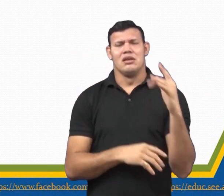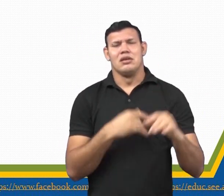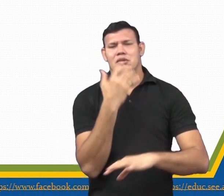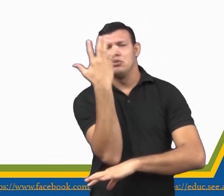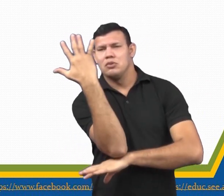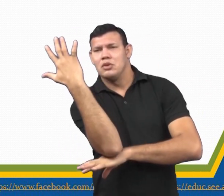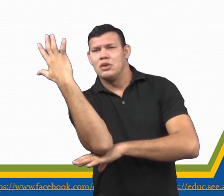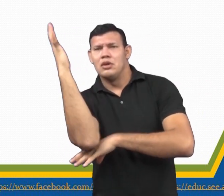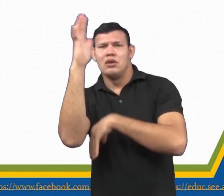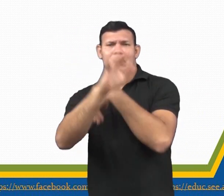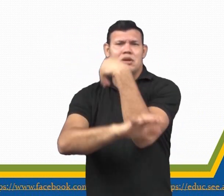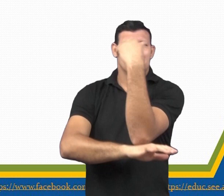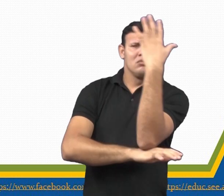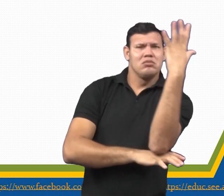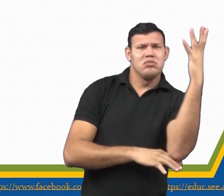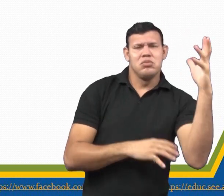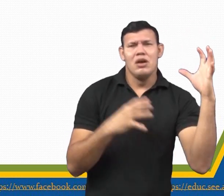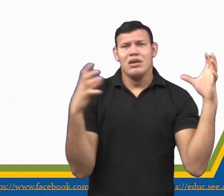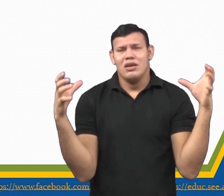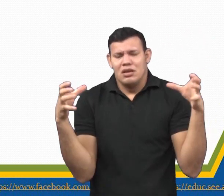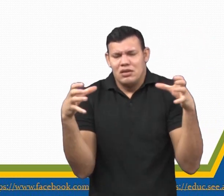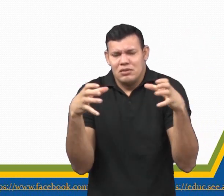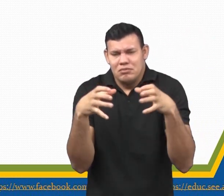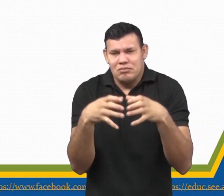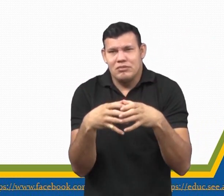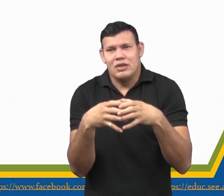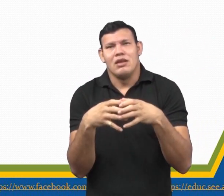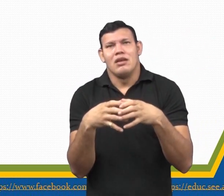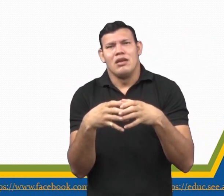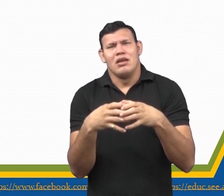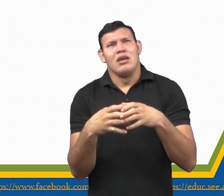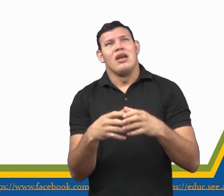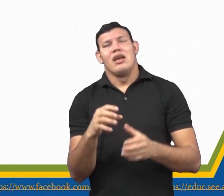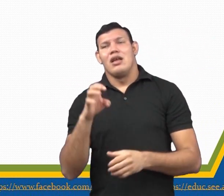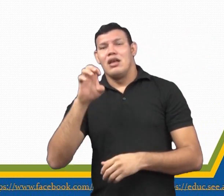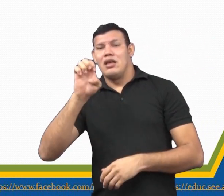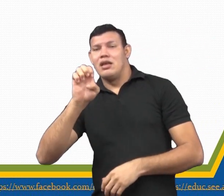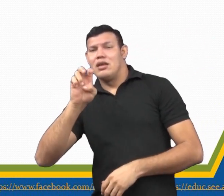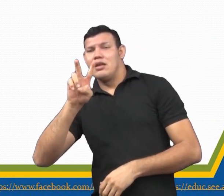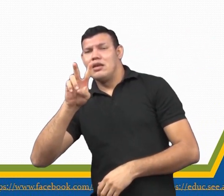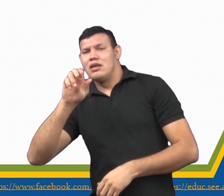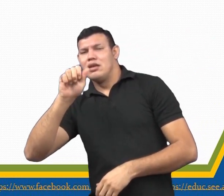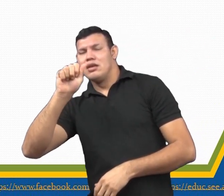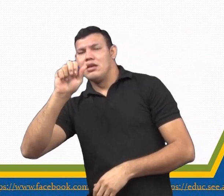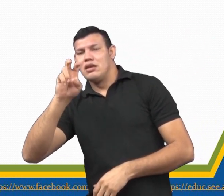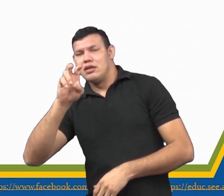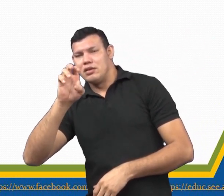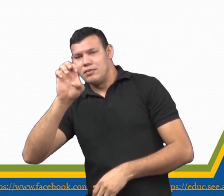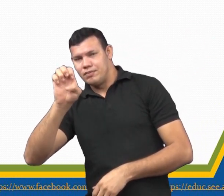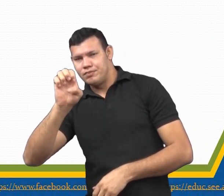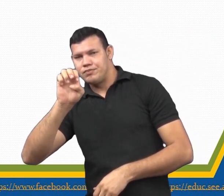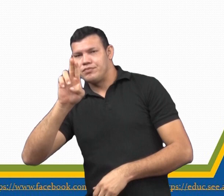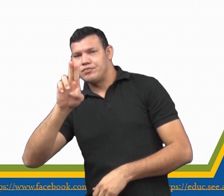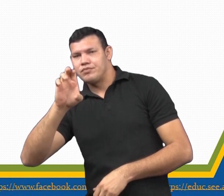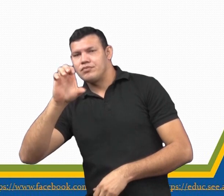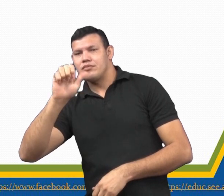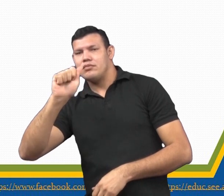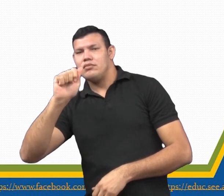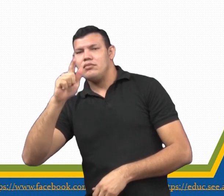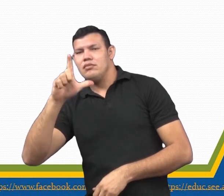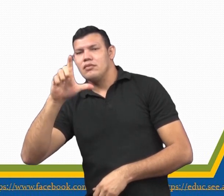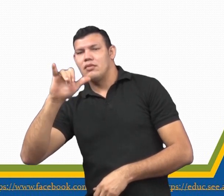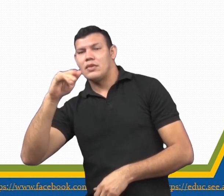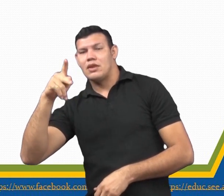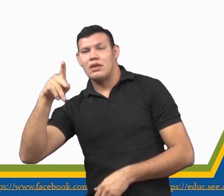floresta subtropical onde predomina eucalipto gigante. Existem savanas e estepes. Os rios são poucos e de